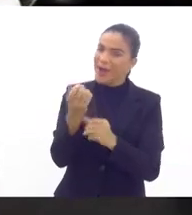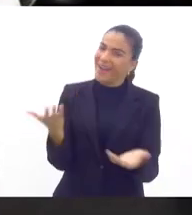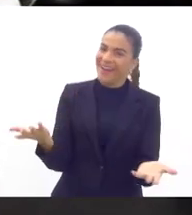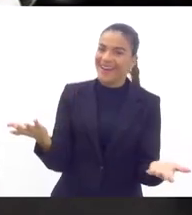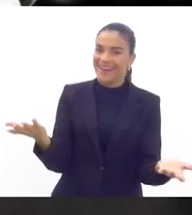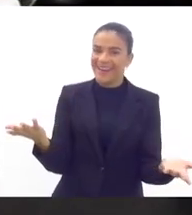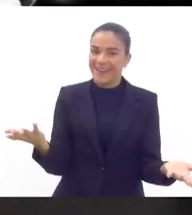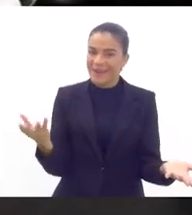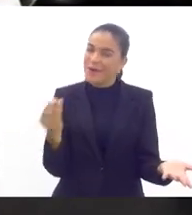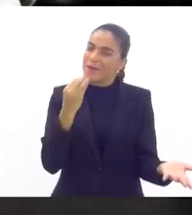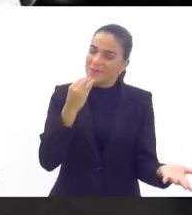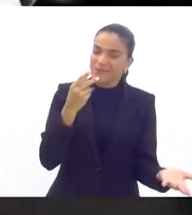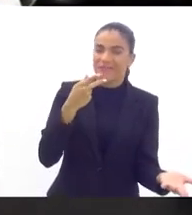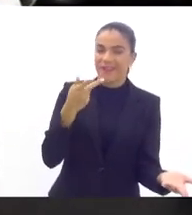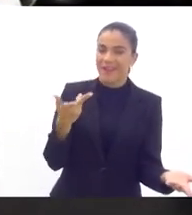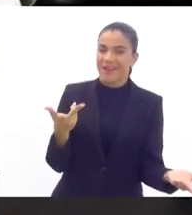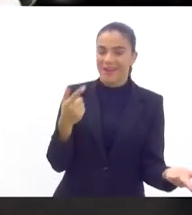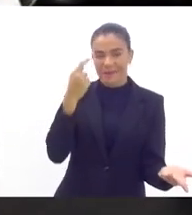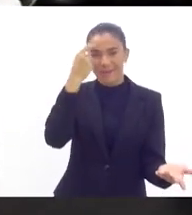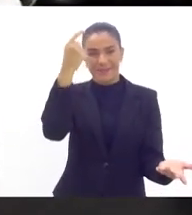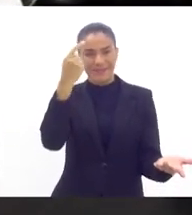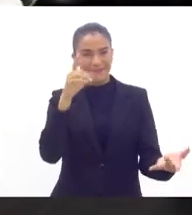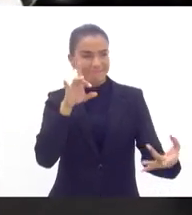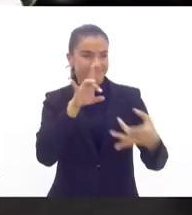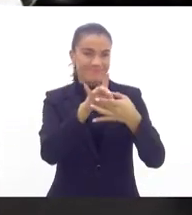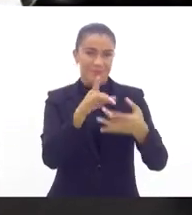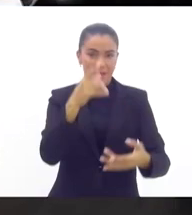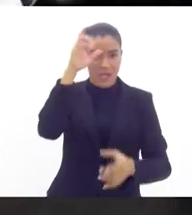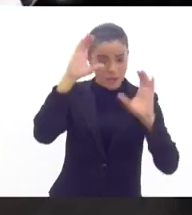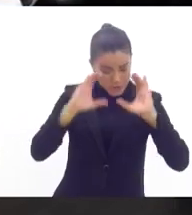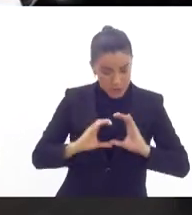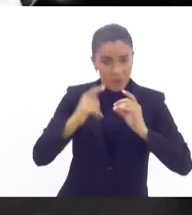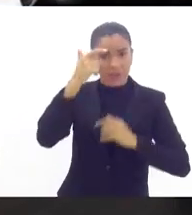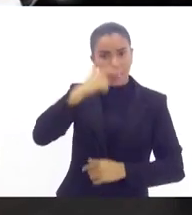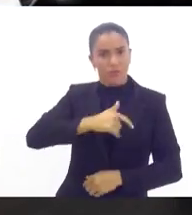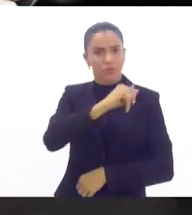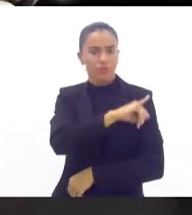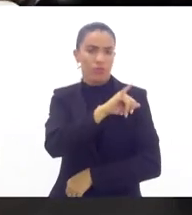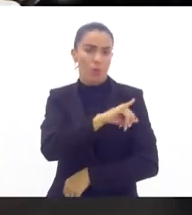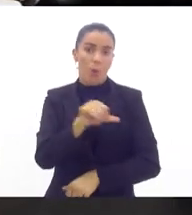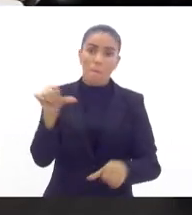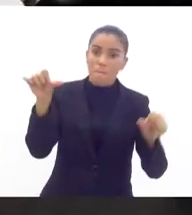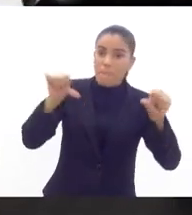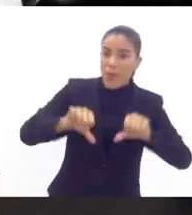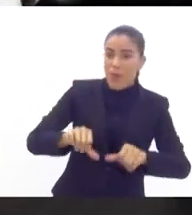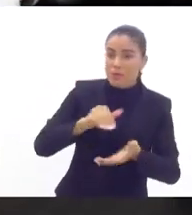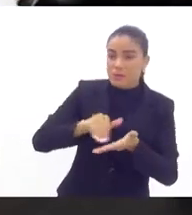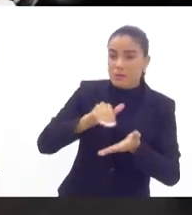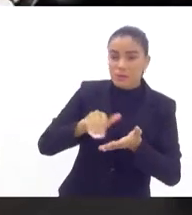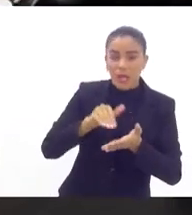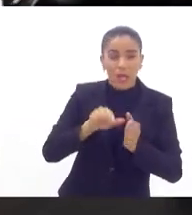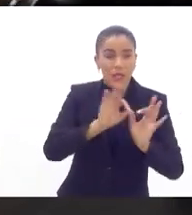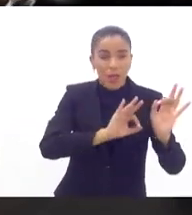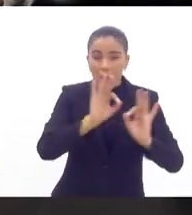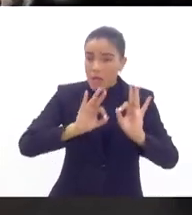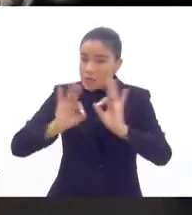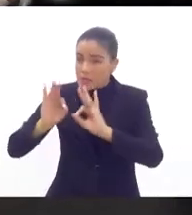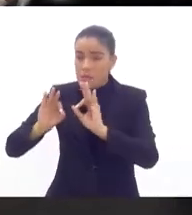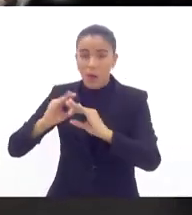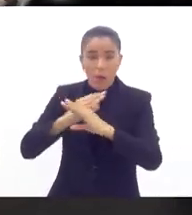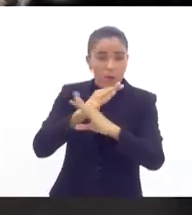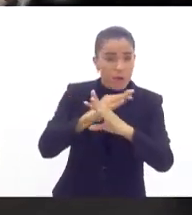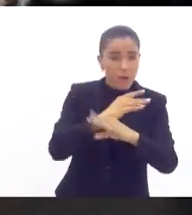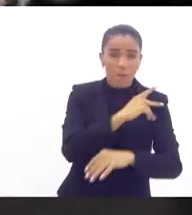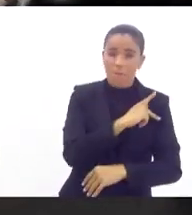deixar de falar o que eu penso não como deputado mas como cidadão do Rio de Janeiro que é o pior secretário de ordem pública da história dessa cidade